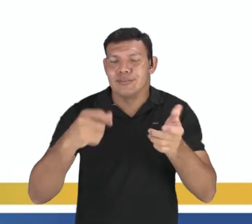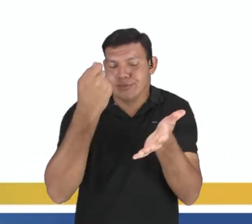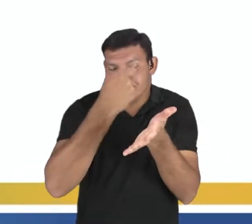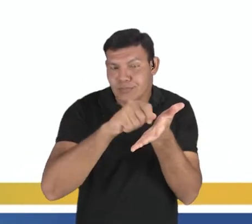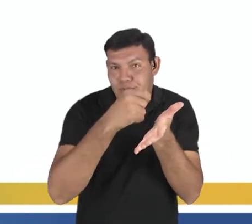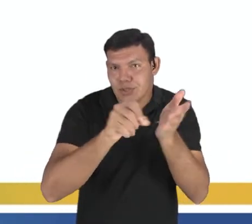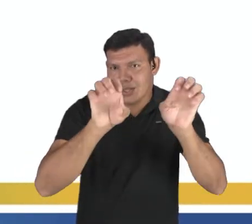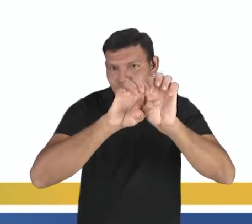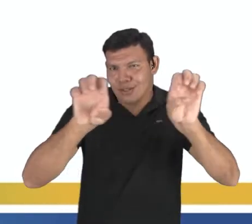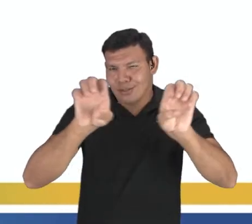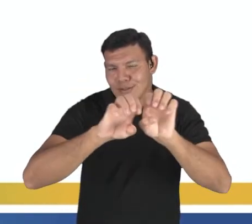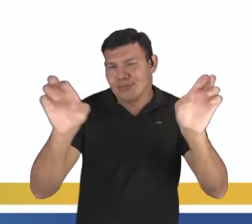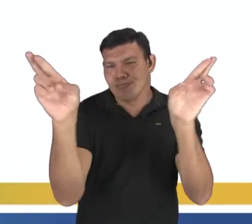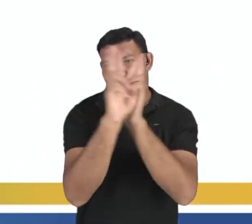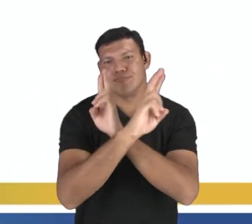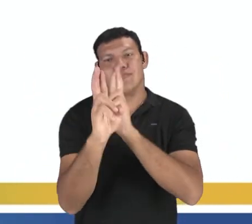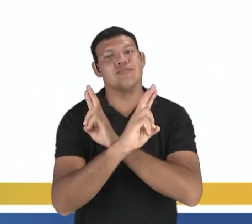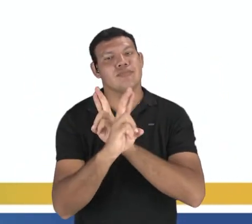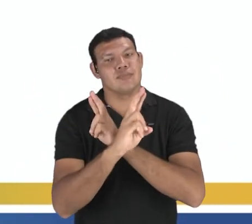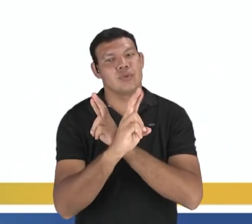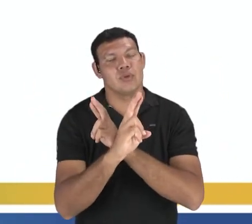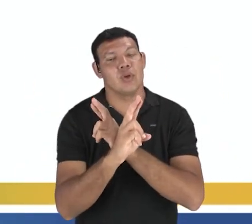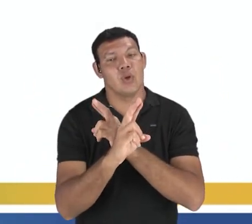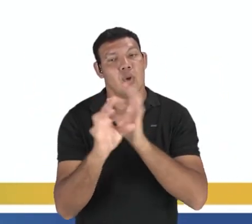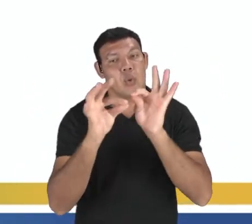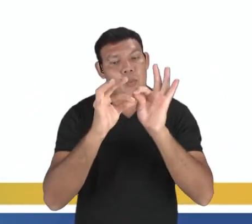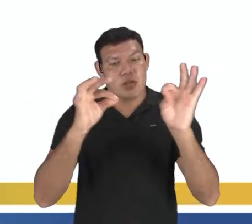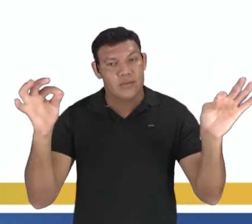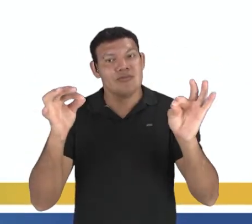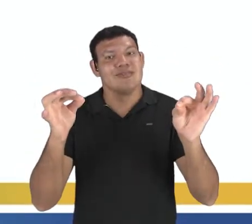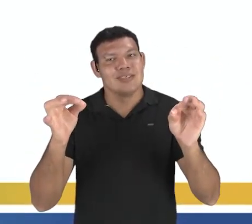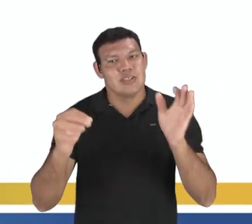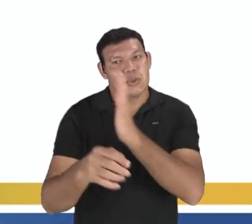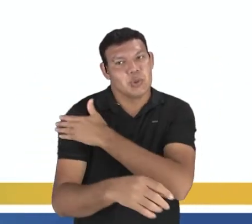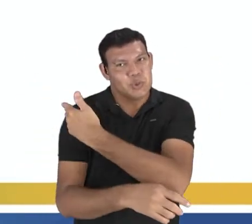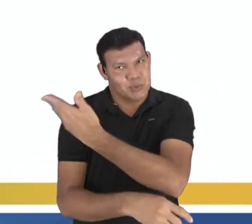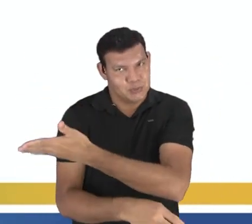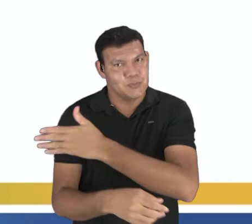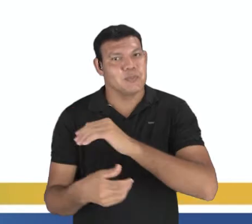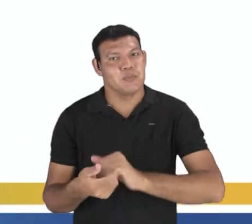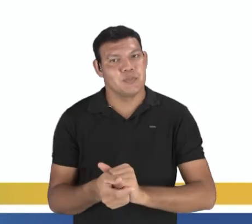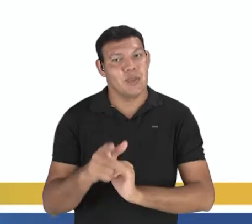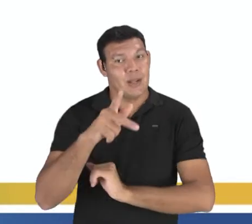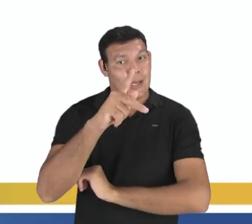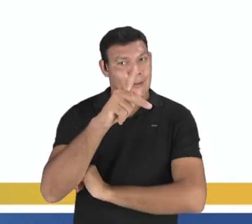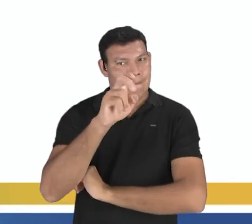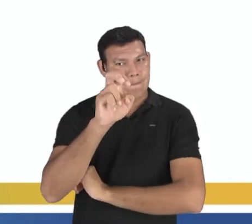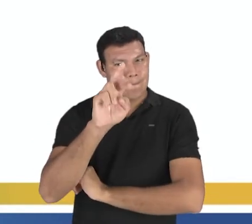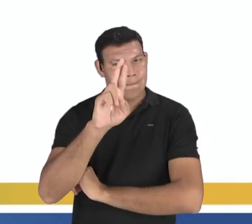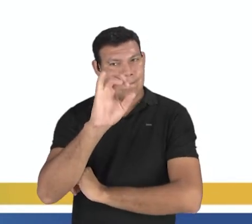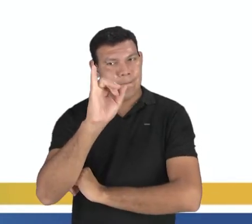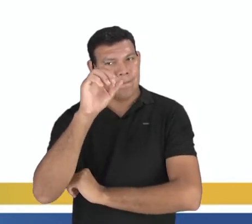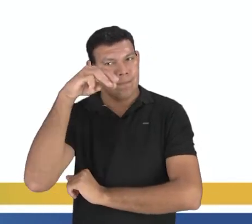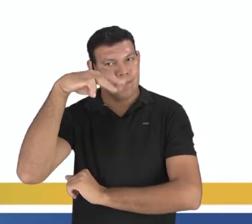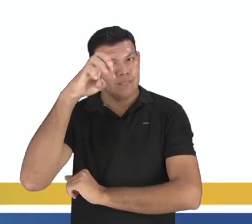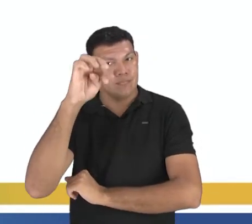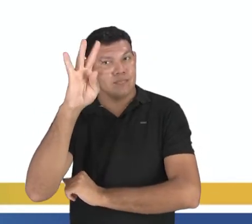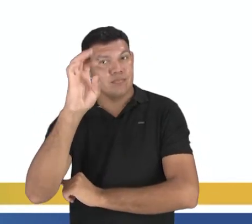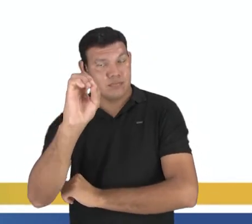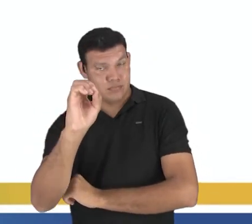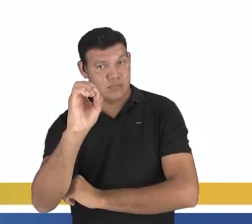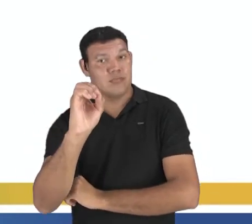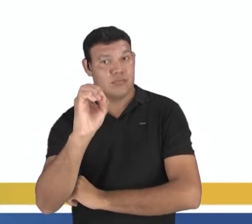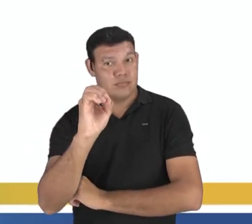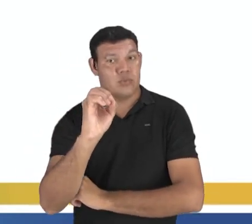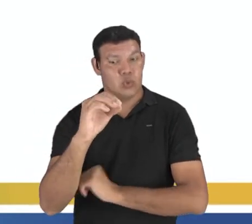relacionada à medida desse lado. E aí nós vamos utilizar o conceito do perímetro, que ele diz lá no enunciado, que o perímetro dessa figura